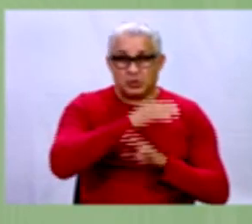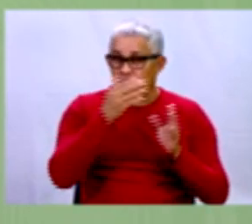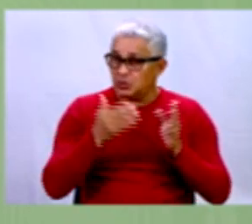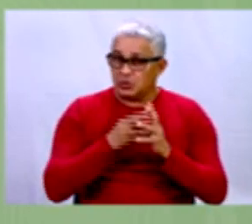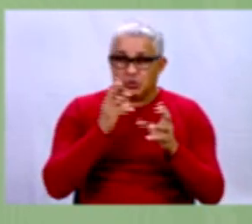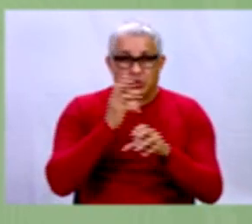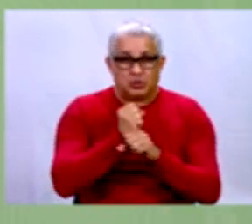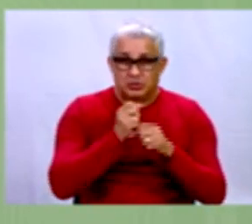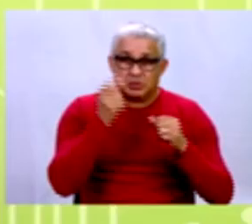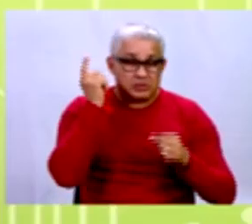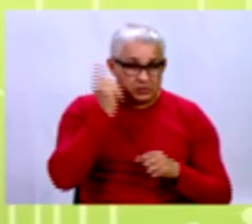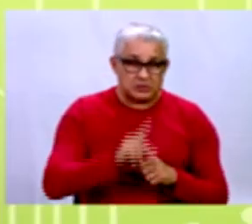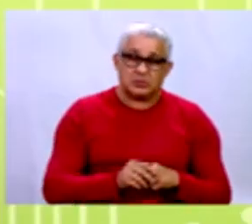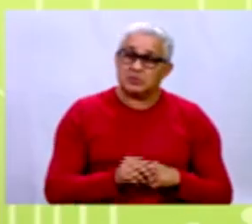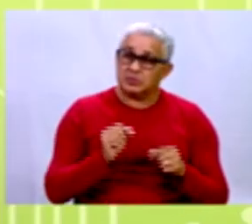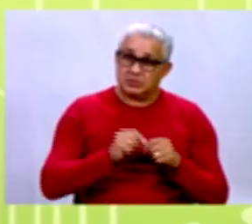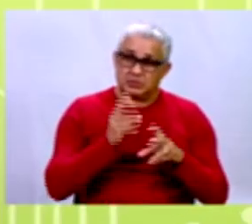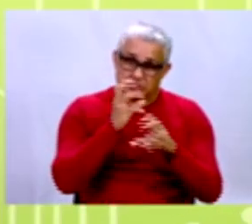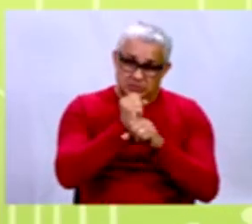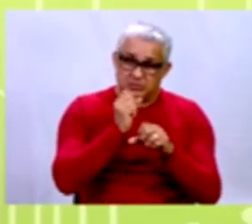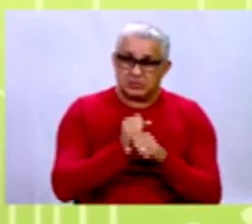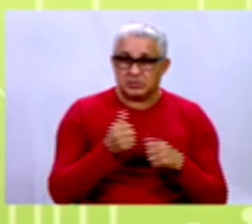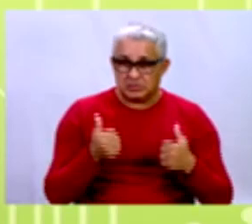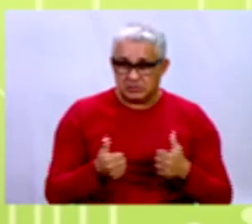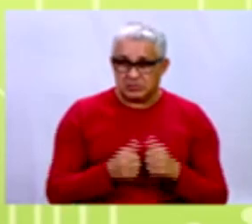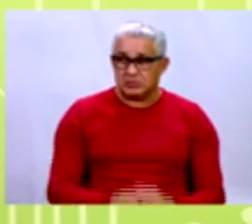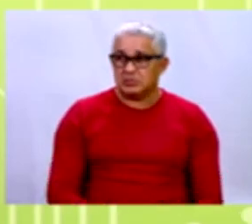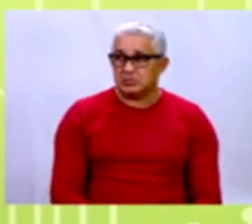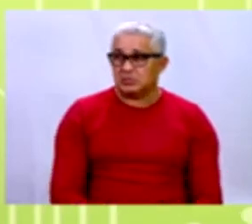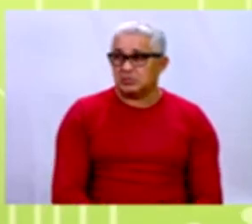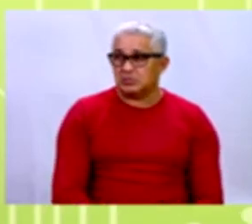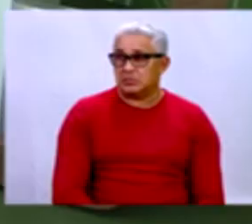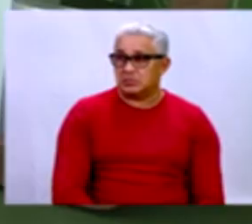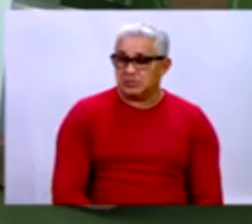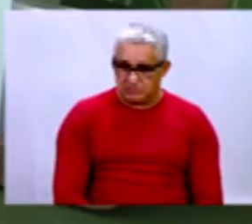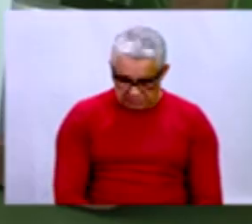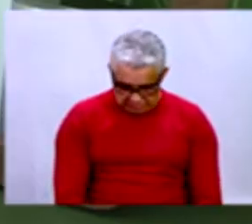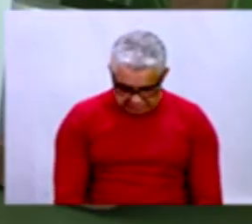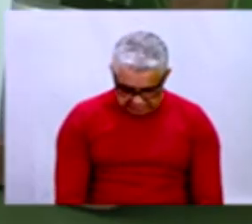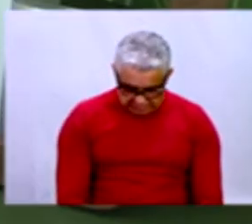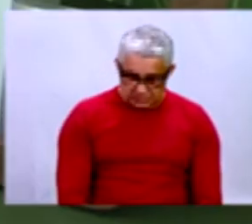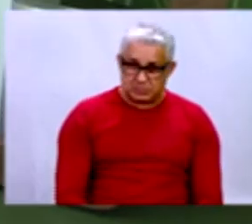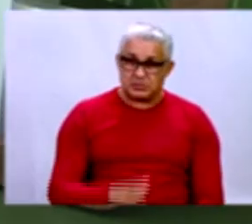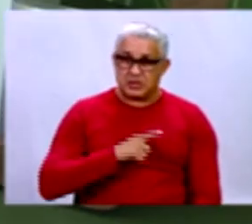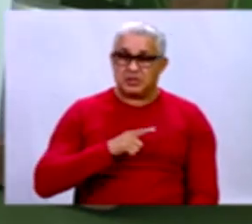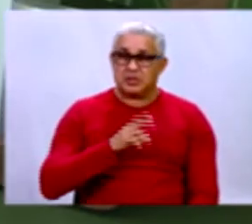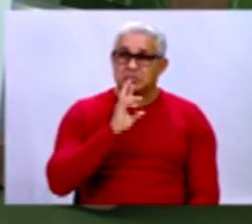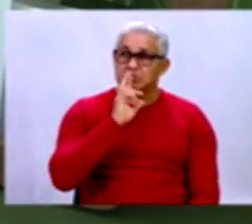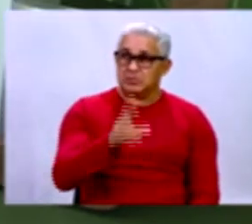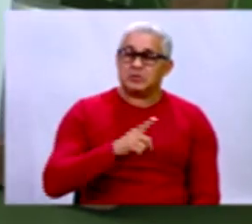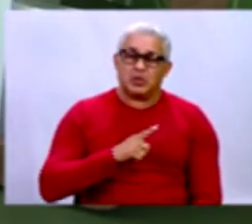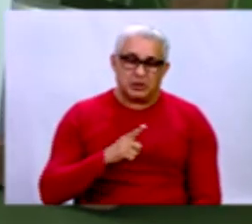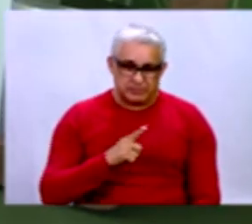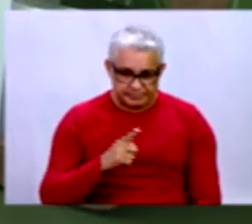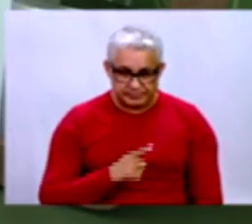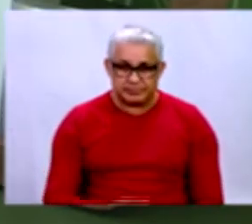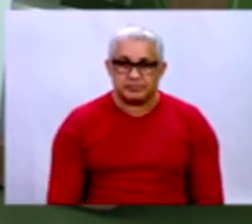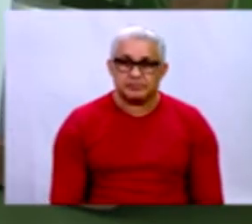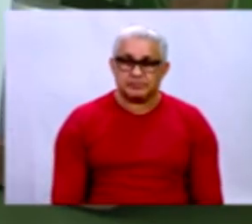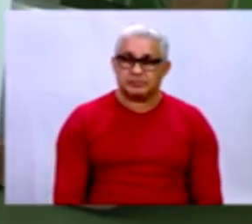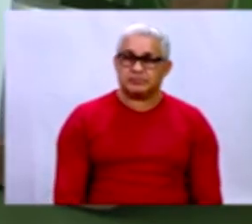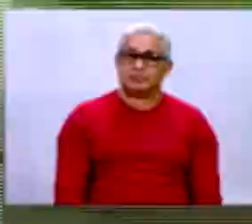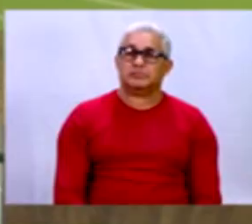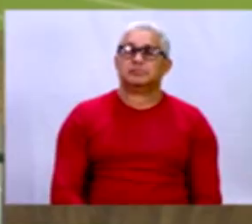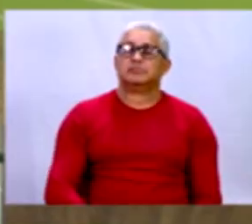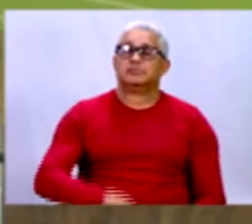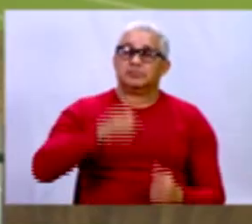vocês conseguem fazer esses cálculos, tá? Professora, a gente teve respostas? Tivemos respostas. A tutora acabou